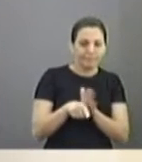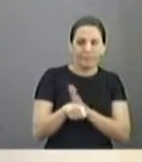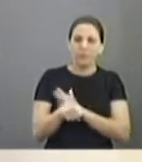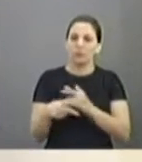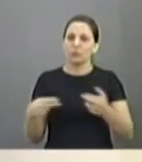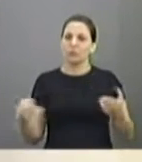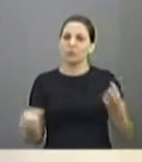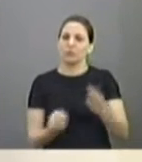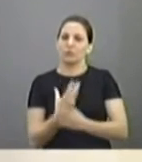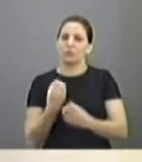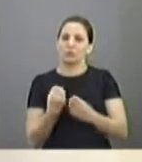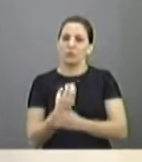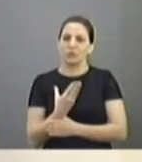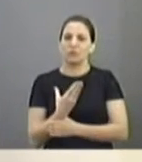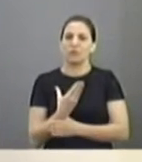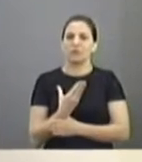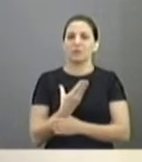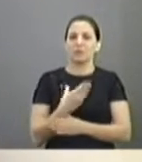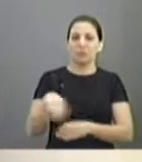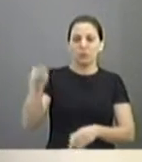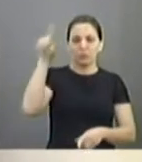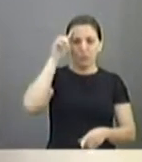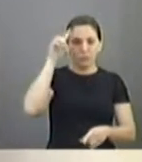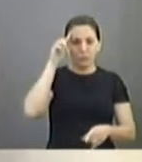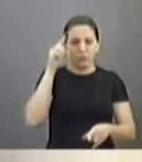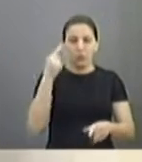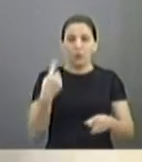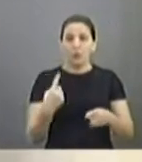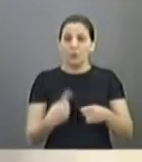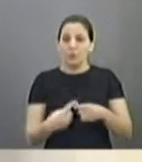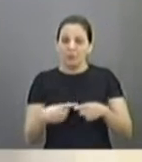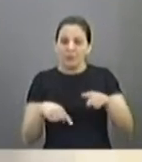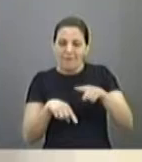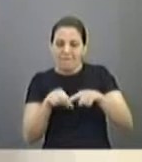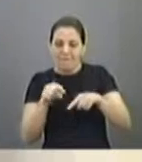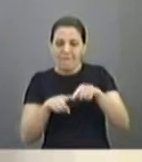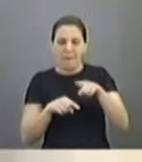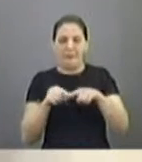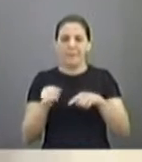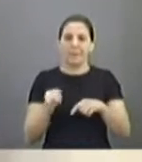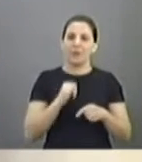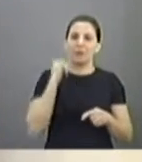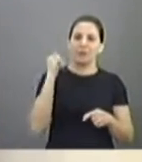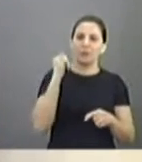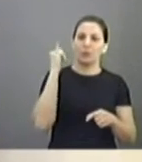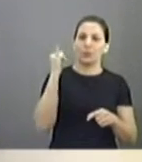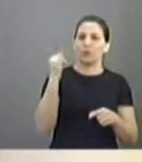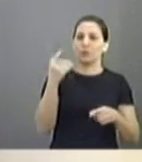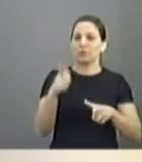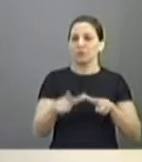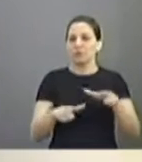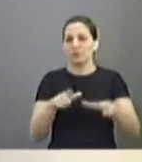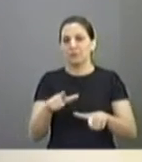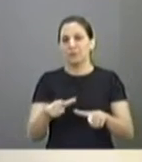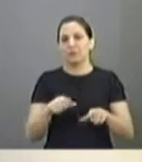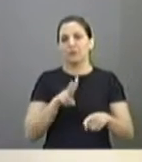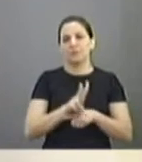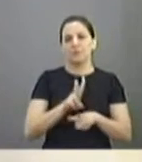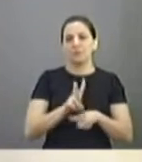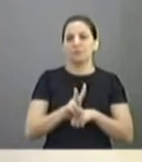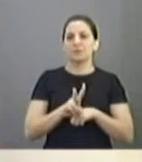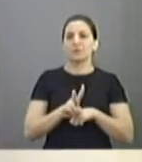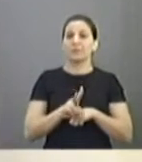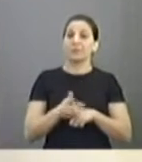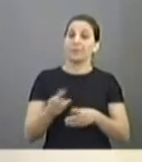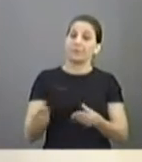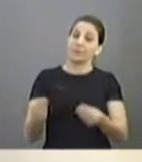peculiares que acontecem no seu dia a dia, porque é uma ferramenta importante para a gente também poder trabalhar e fiscalizar. Eu recebi